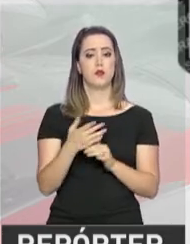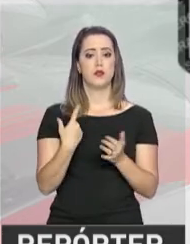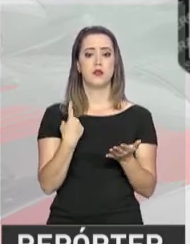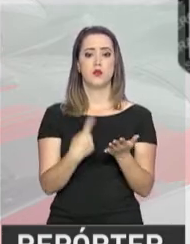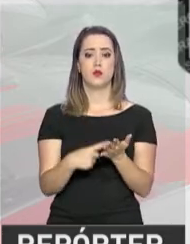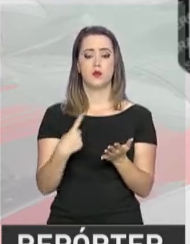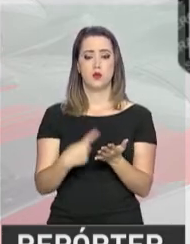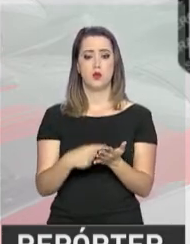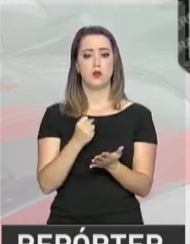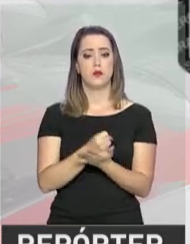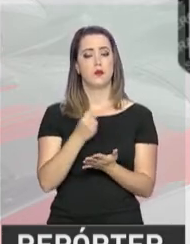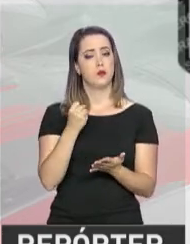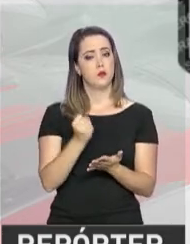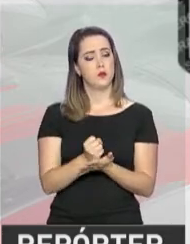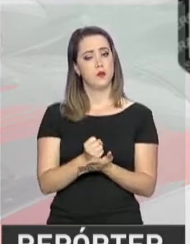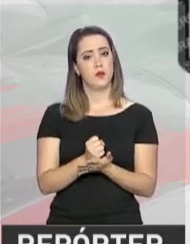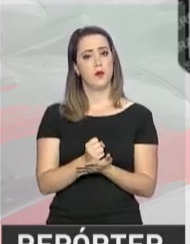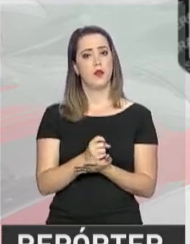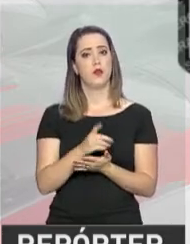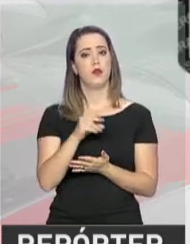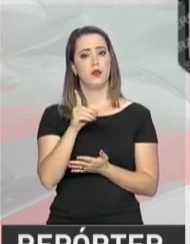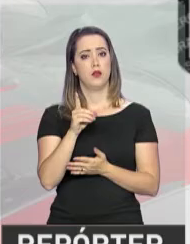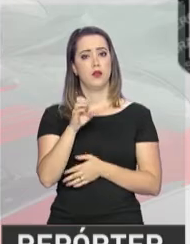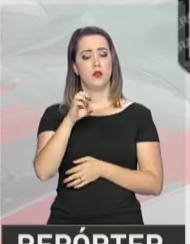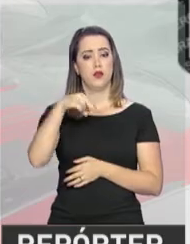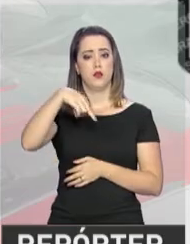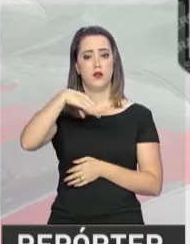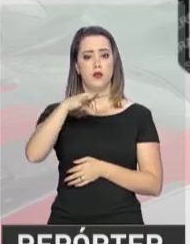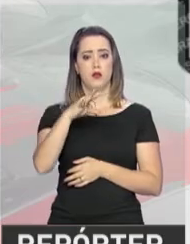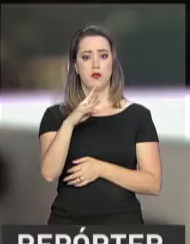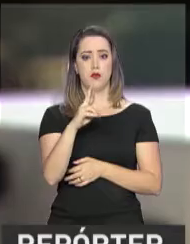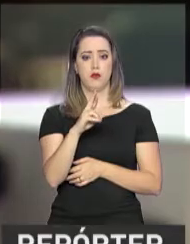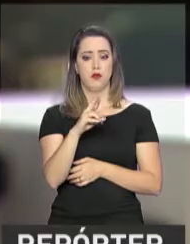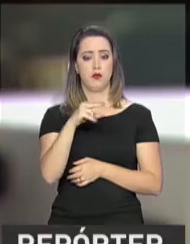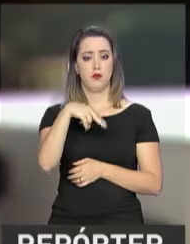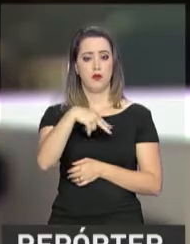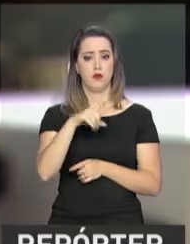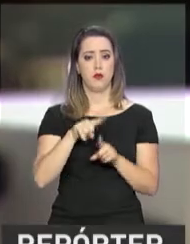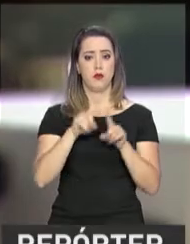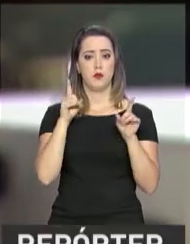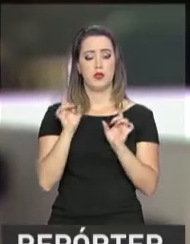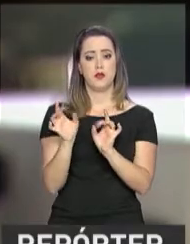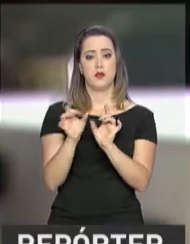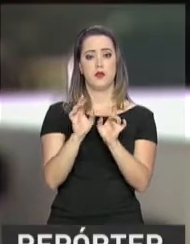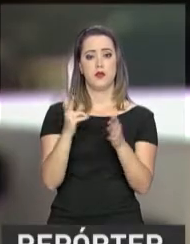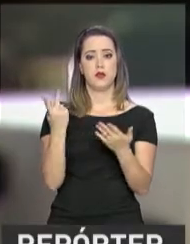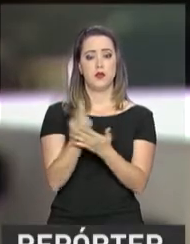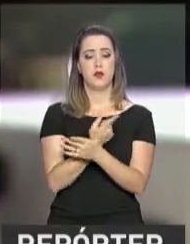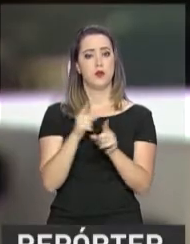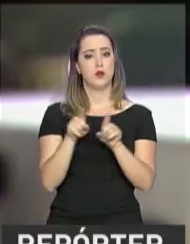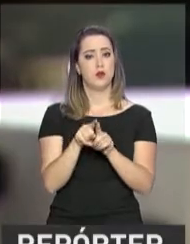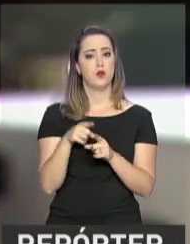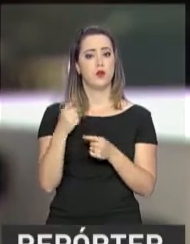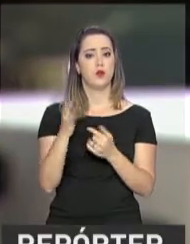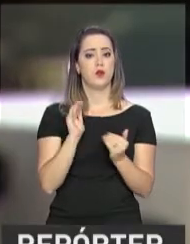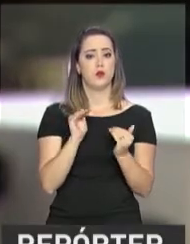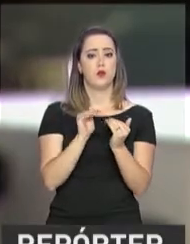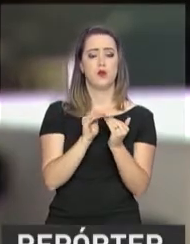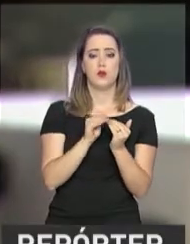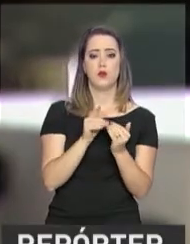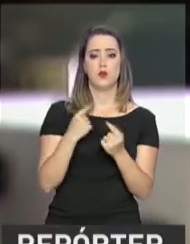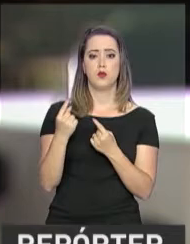credenciadas no departamento nacional de trânsito o denatran já a venda vai ser feita de forma direta